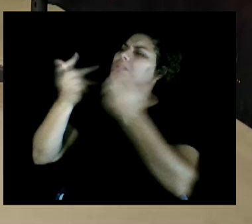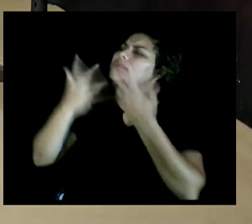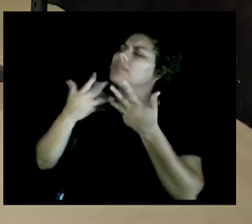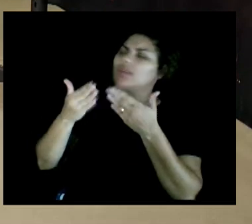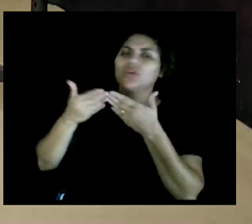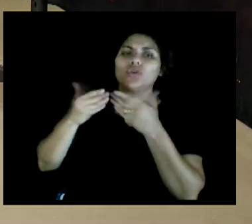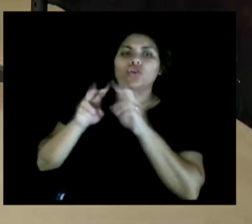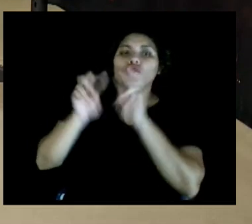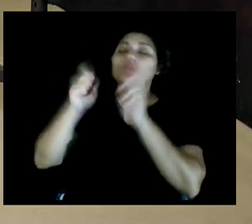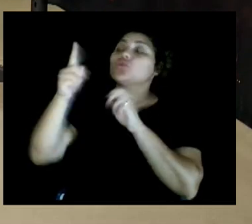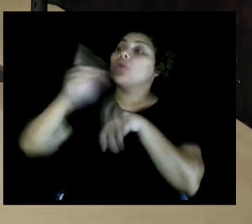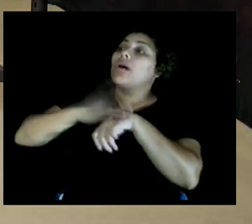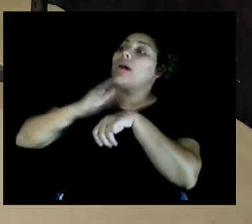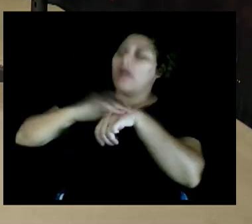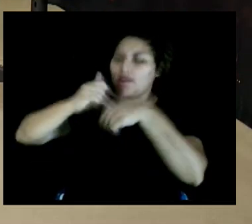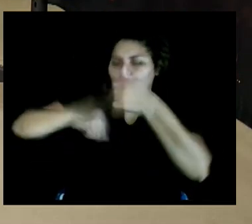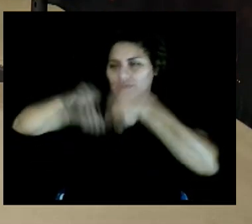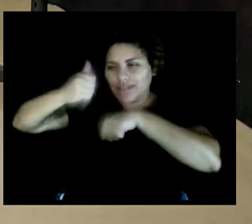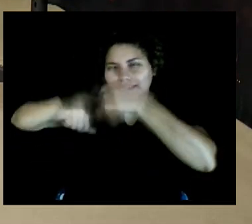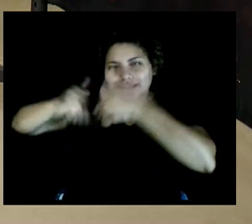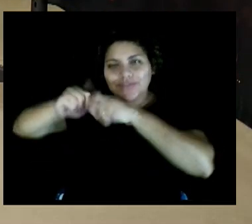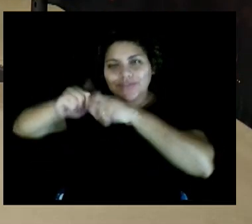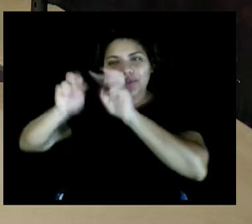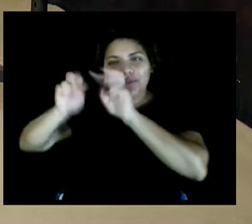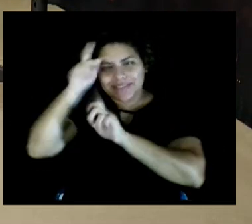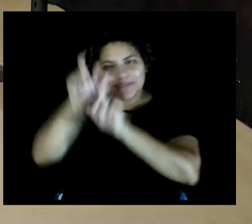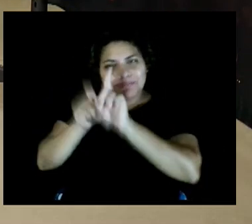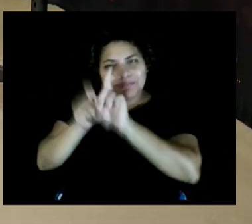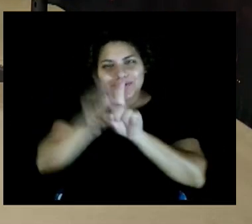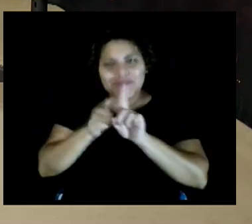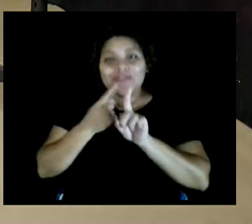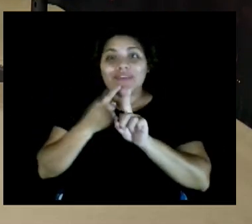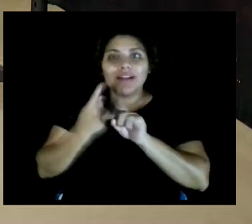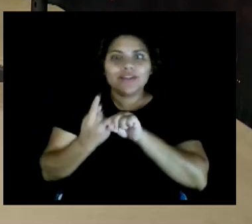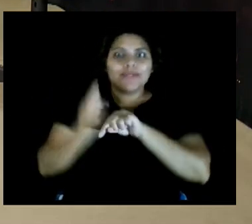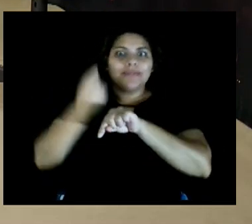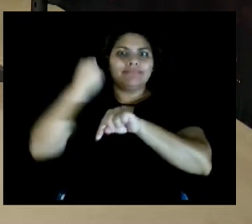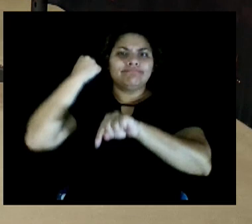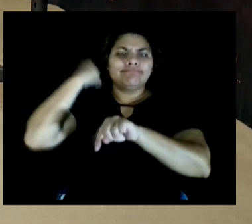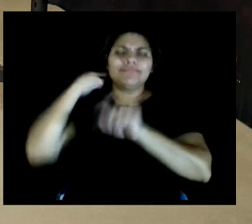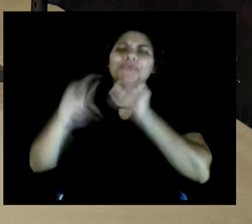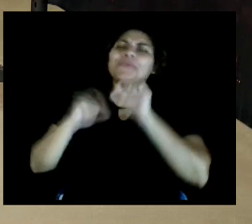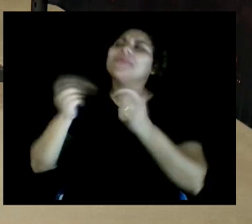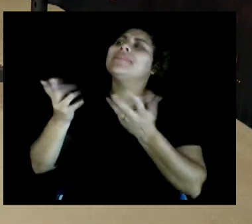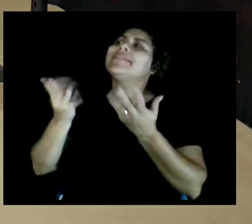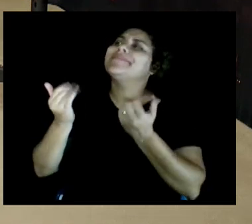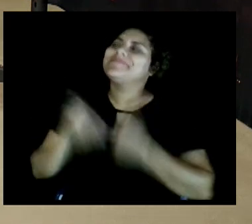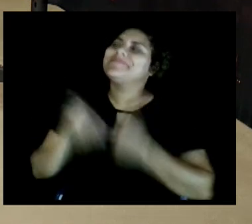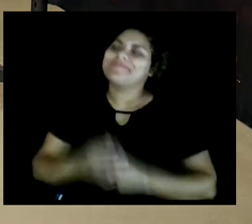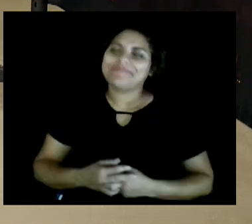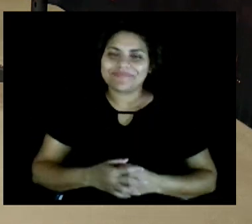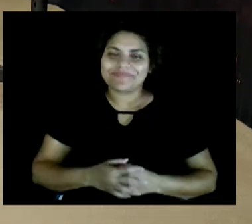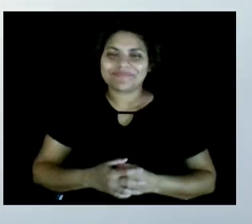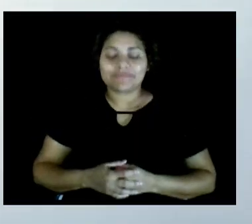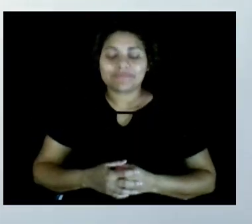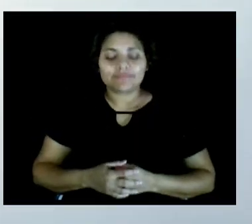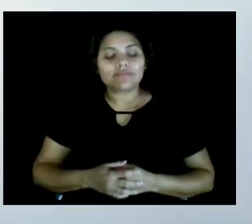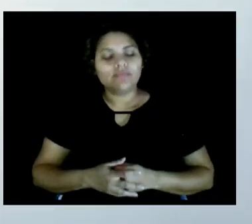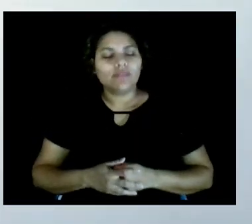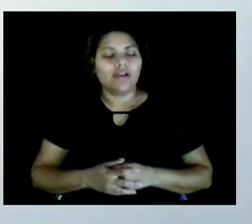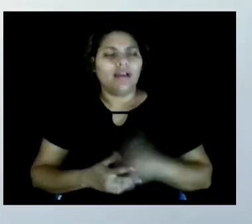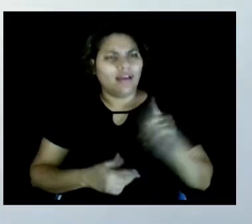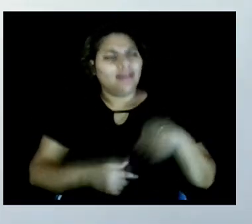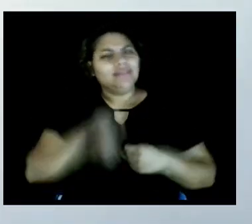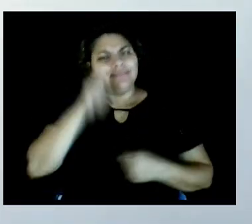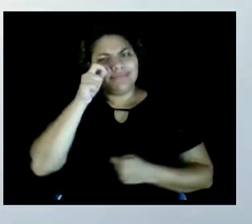avaliação sobre essas pessoas que falaram da nostalgia. Olha só, é muito interessante, né, quando elas